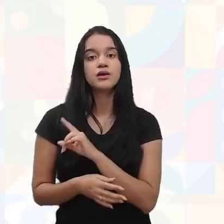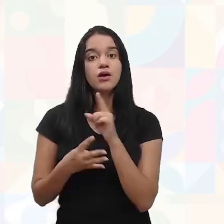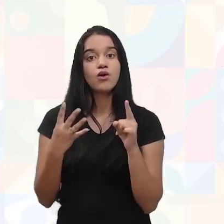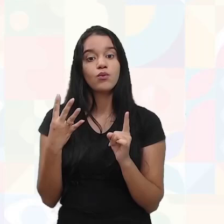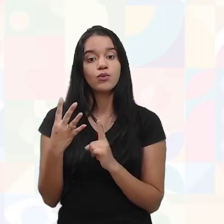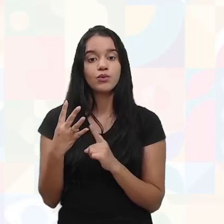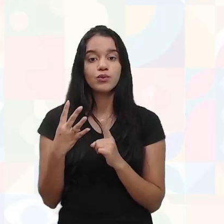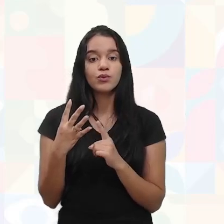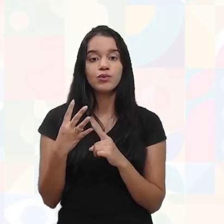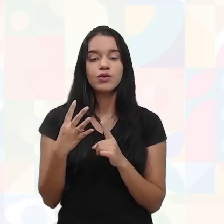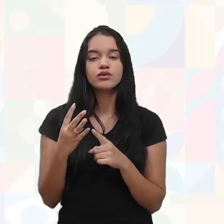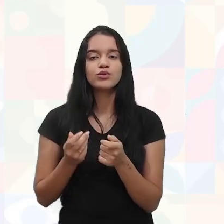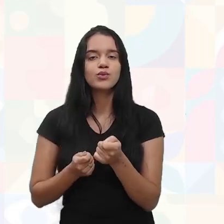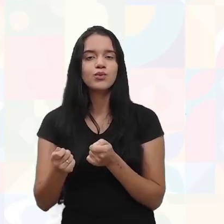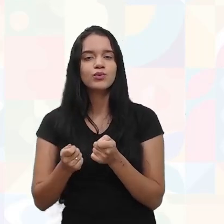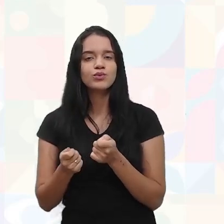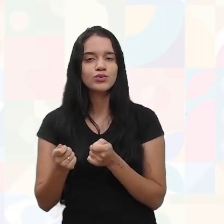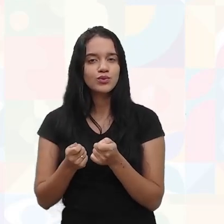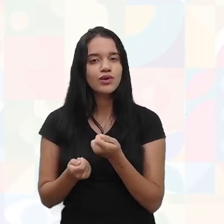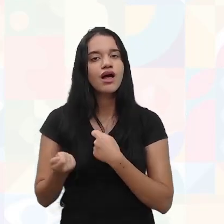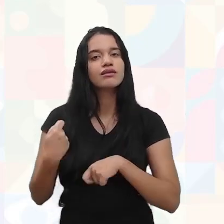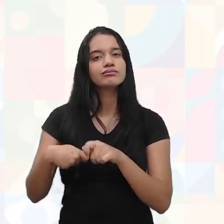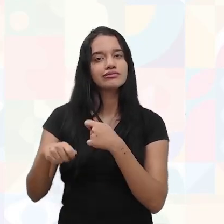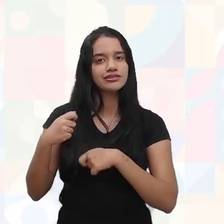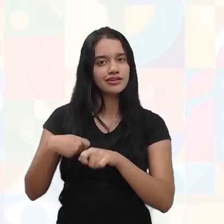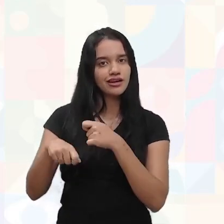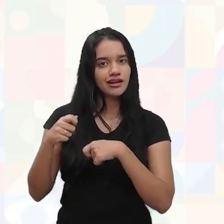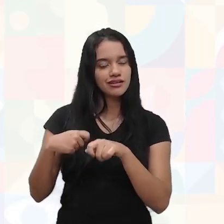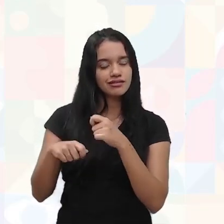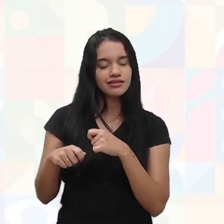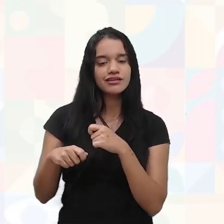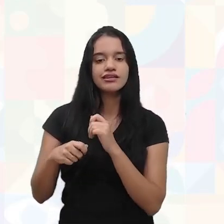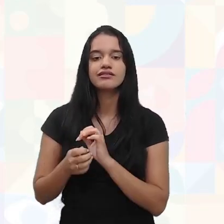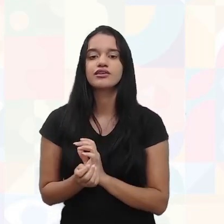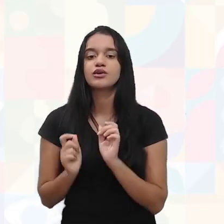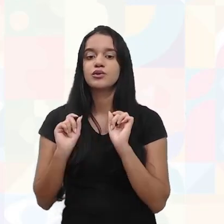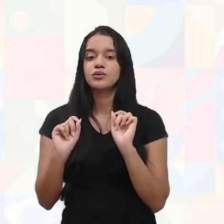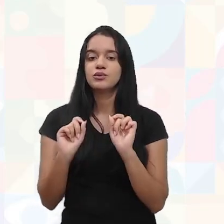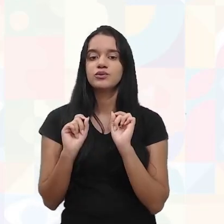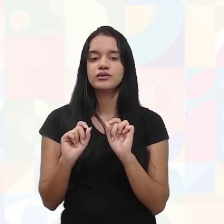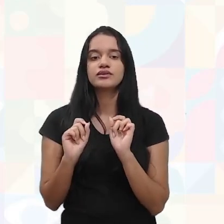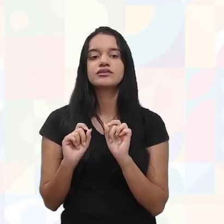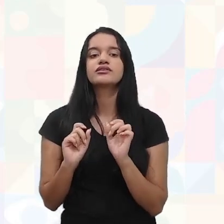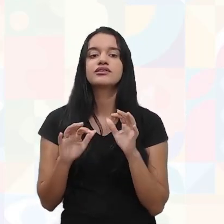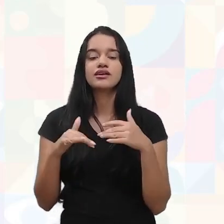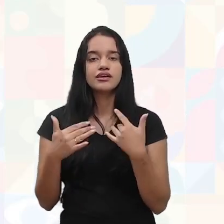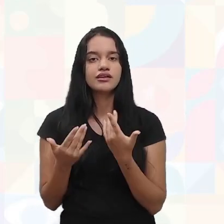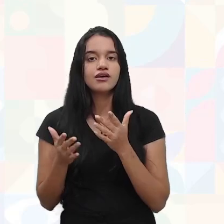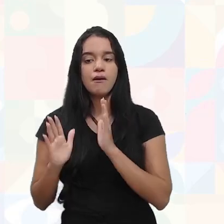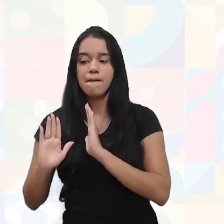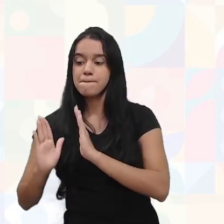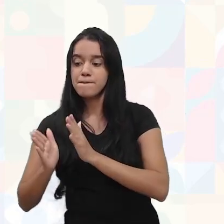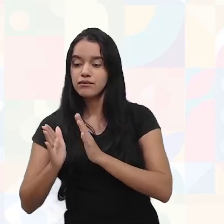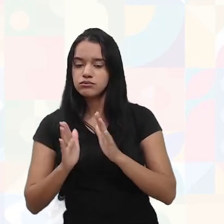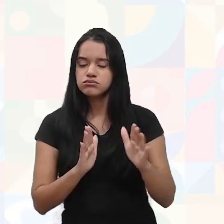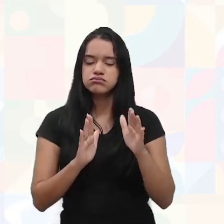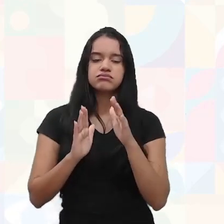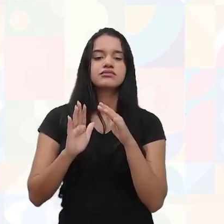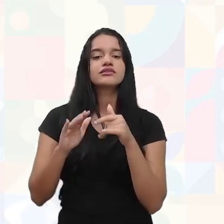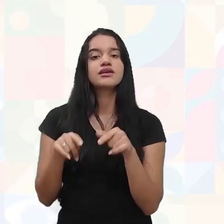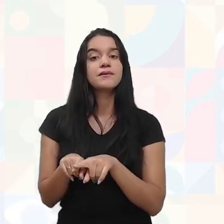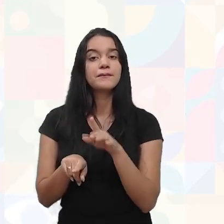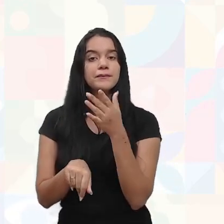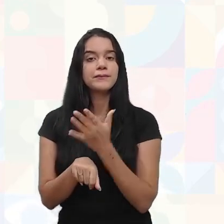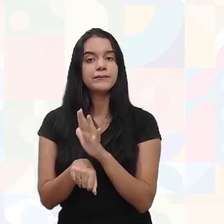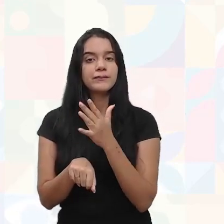nível, que é o controle administrativo. Então, neste nível, as medidas são implementadas através de procedimentos e